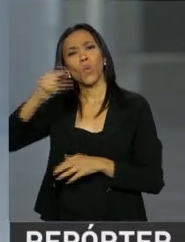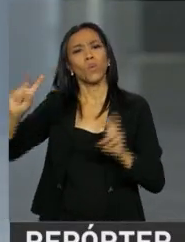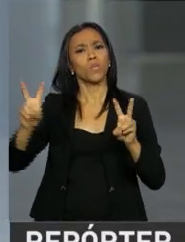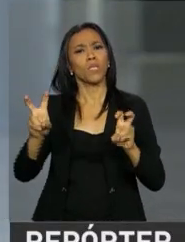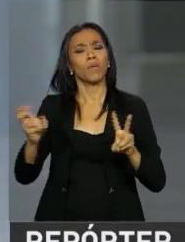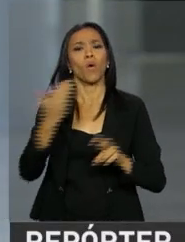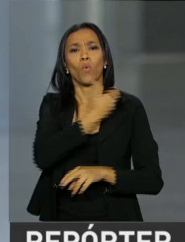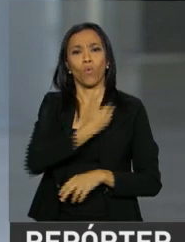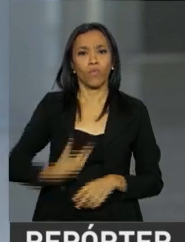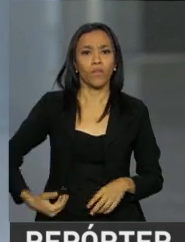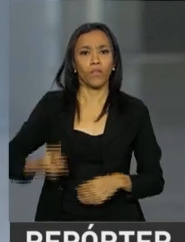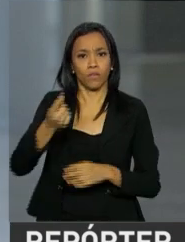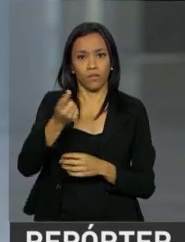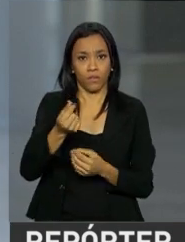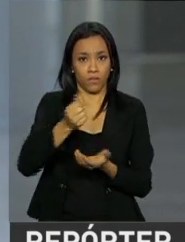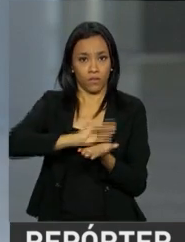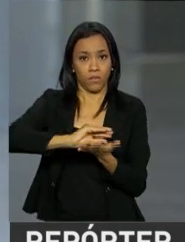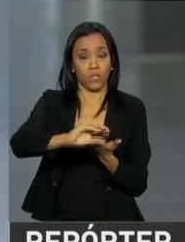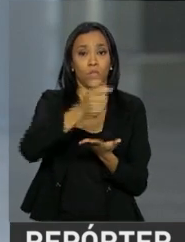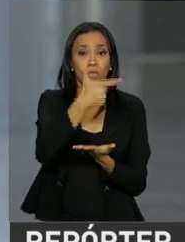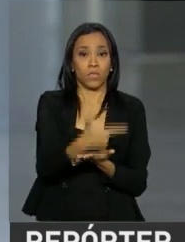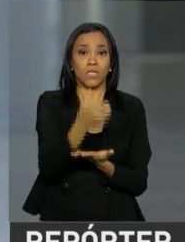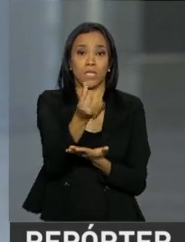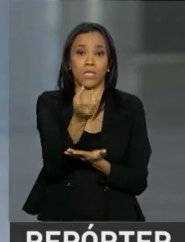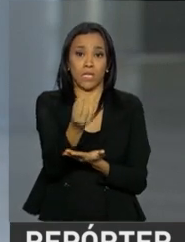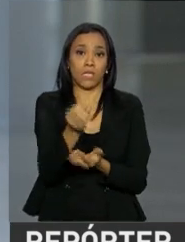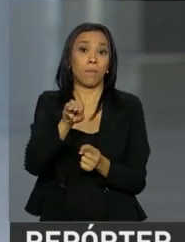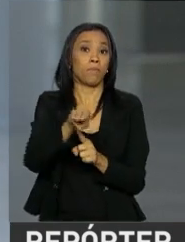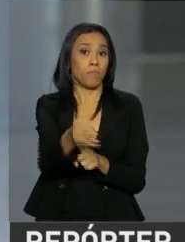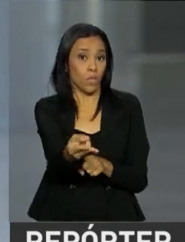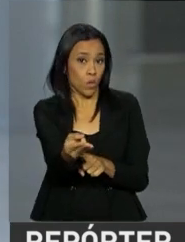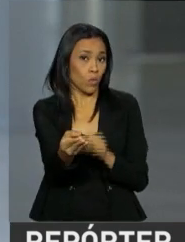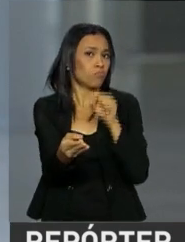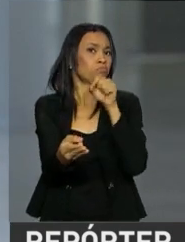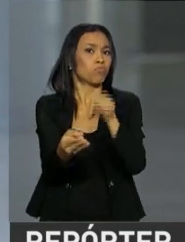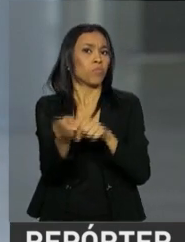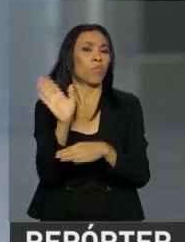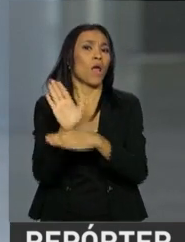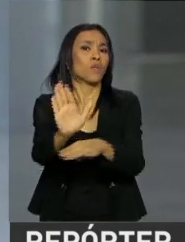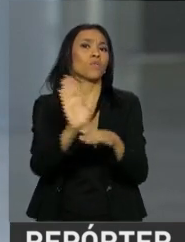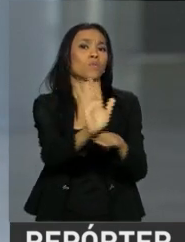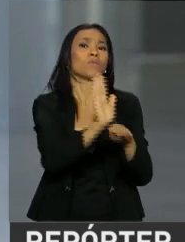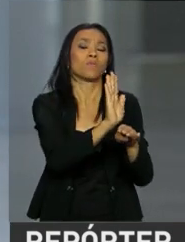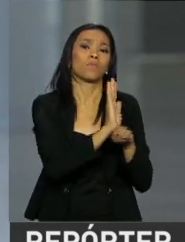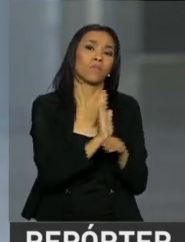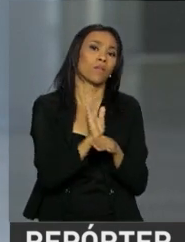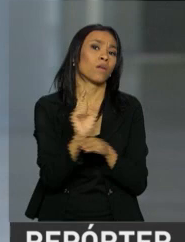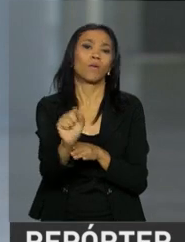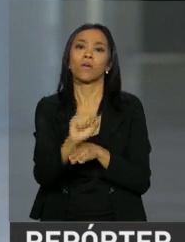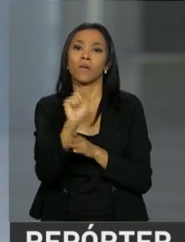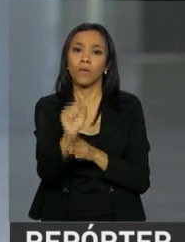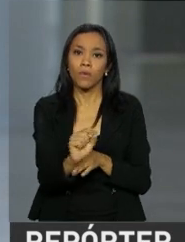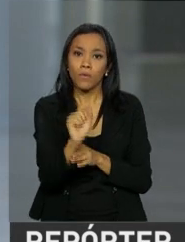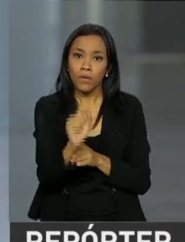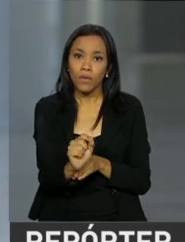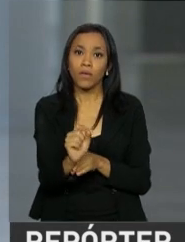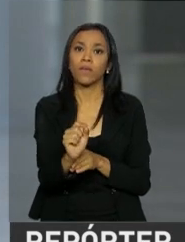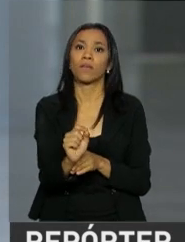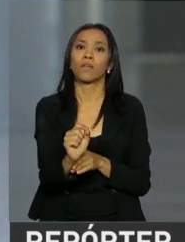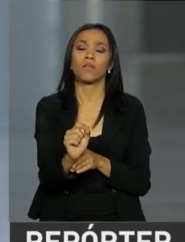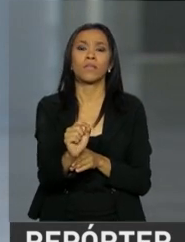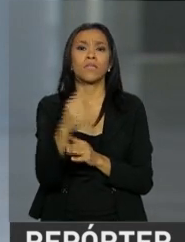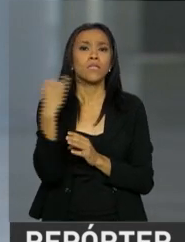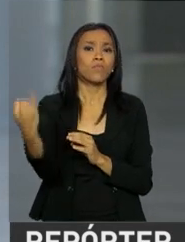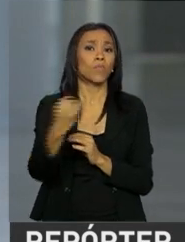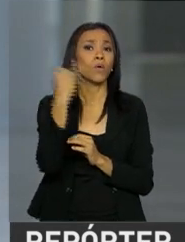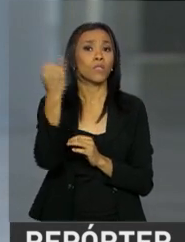governo vai repassar cerca de 260 milhões para socorro, assistência e para restabelecer os serviços